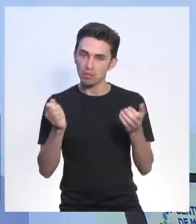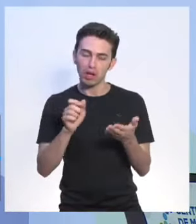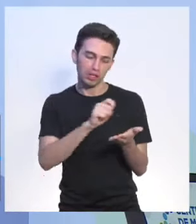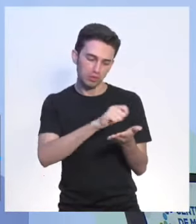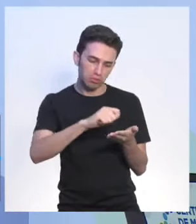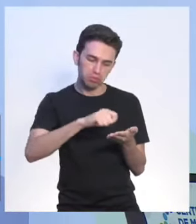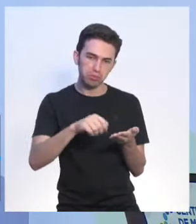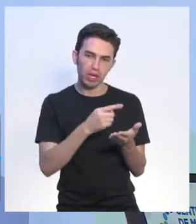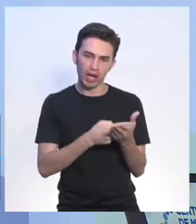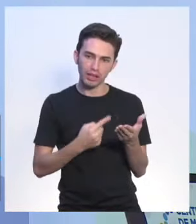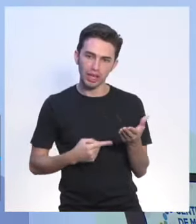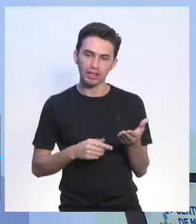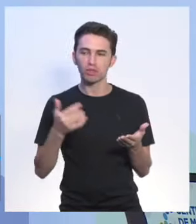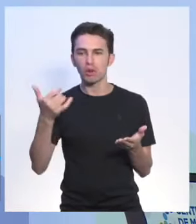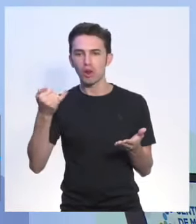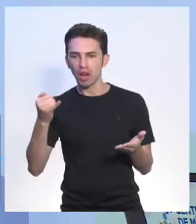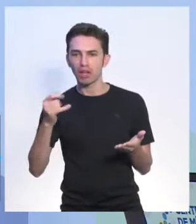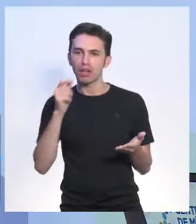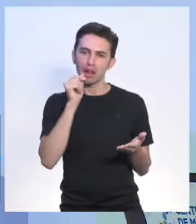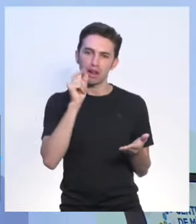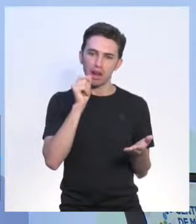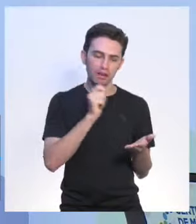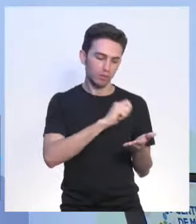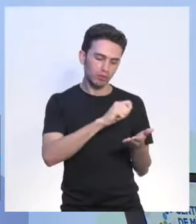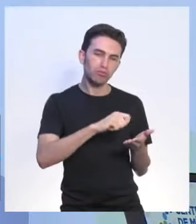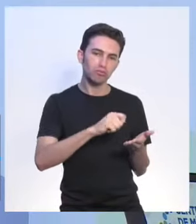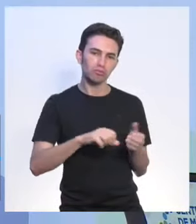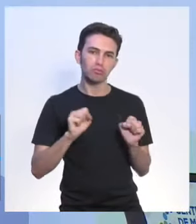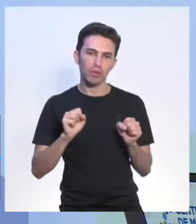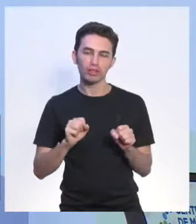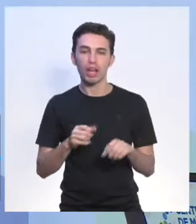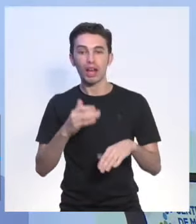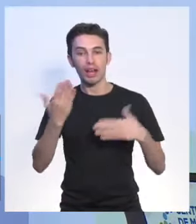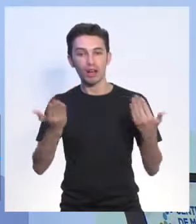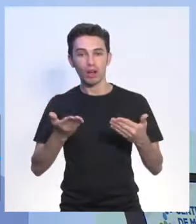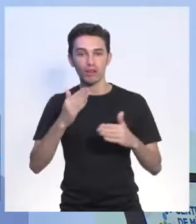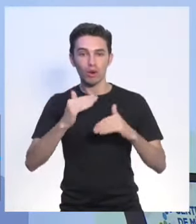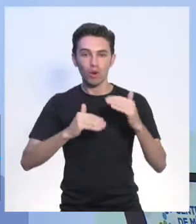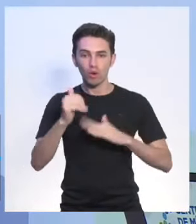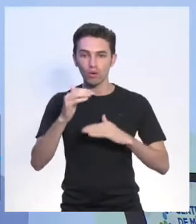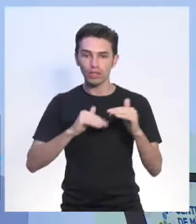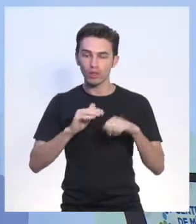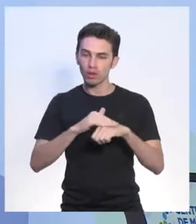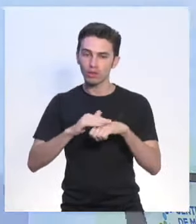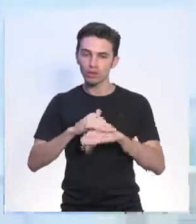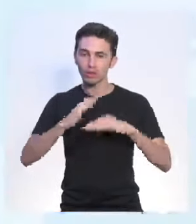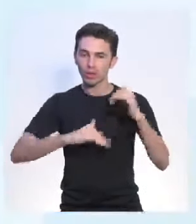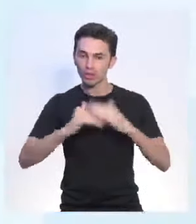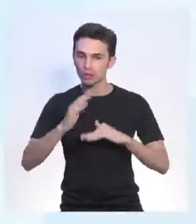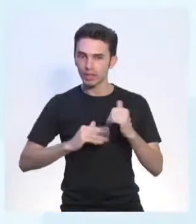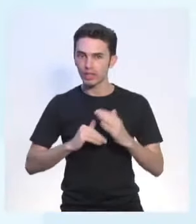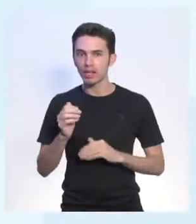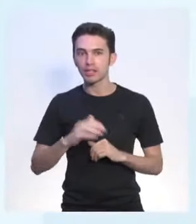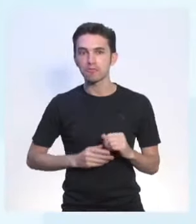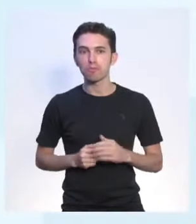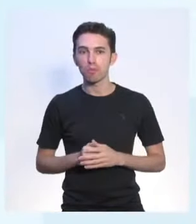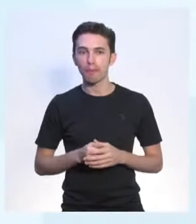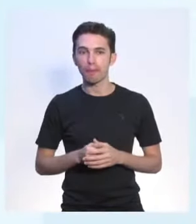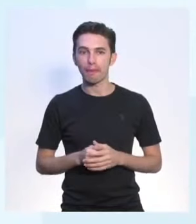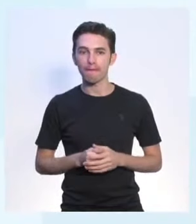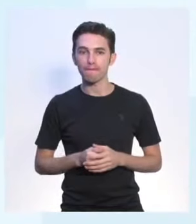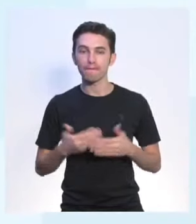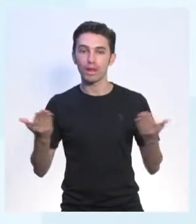fazer anotação, sua caneta e seu lápis, vamos conversar aí sobre as habilidades, Ed, por favor. Ok, sure.